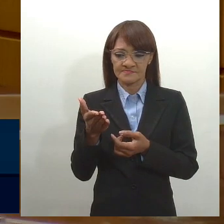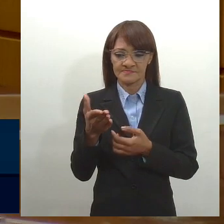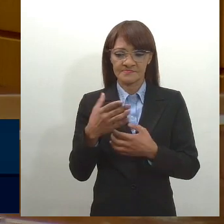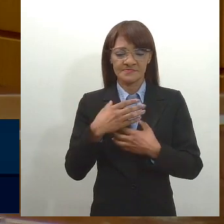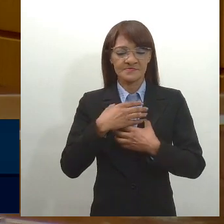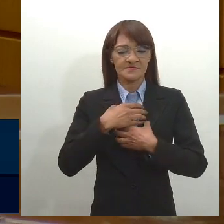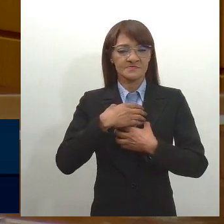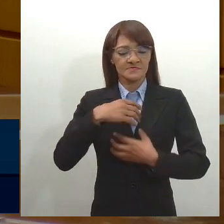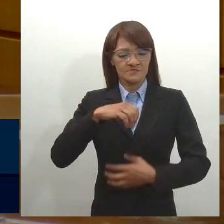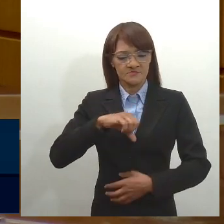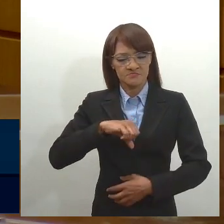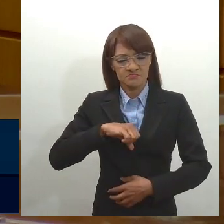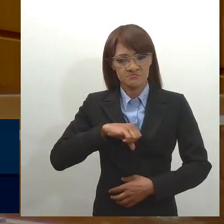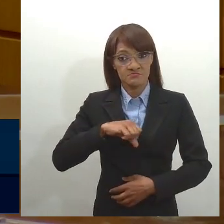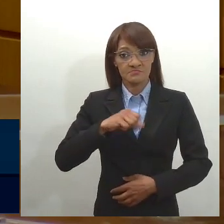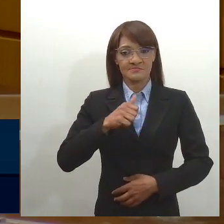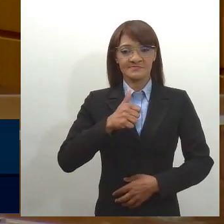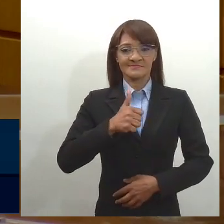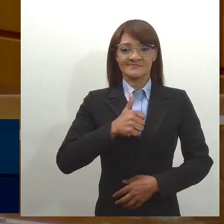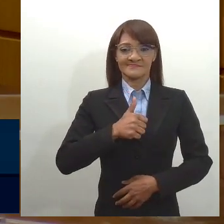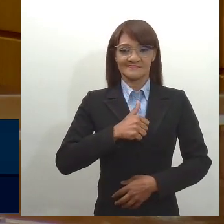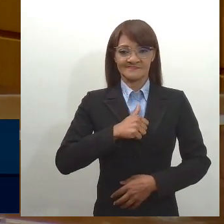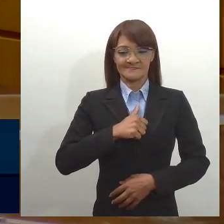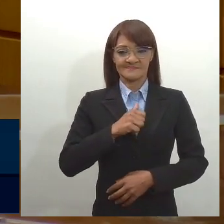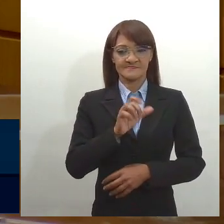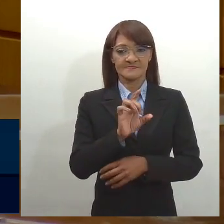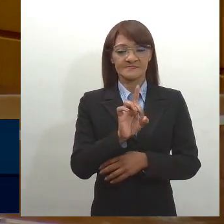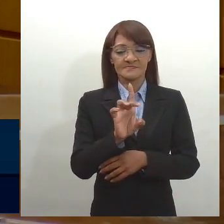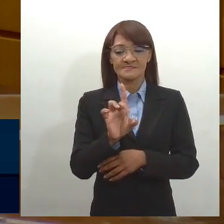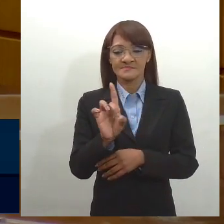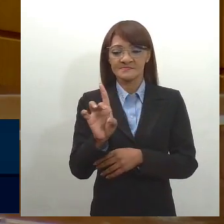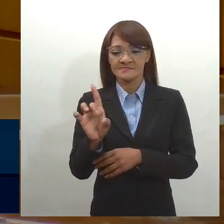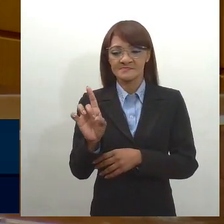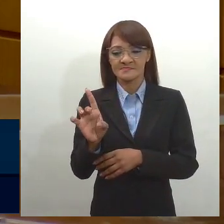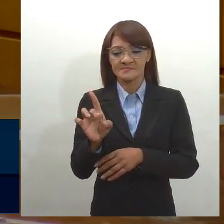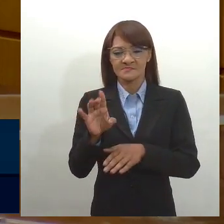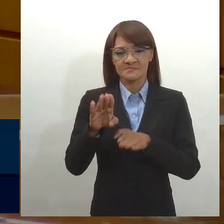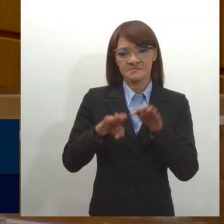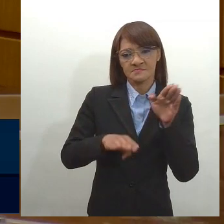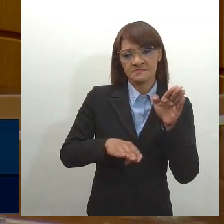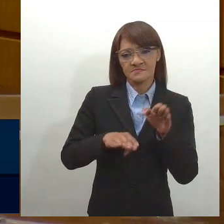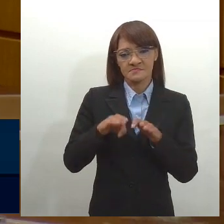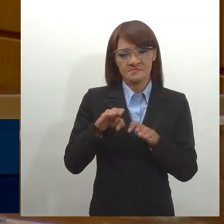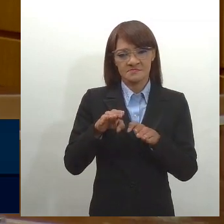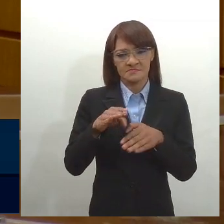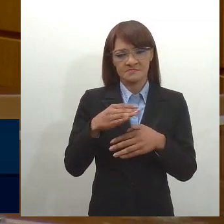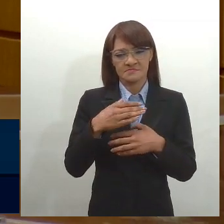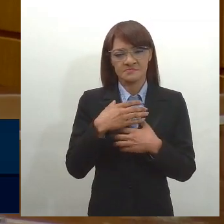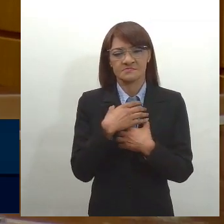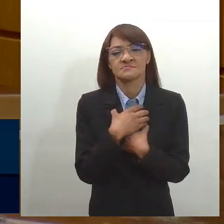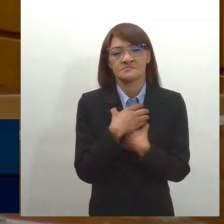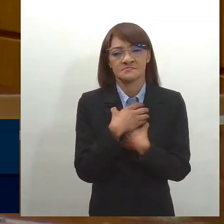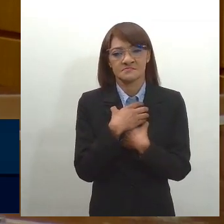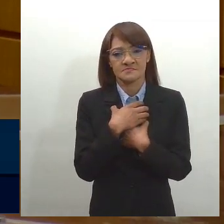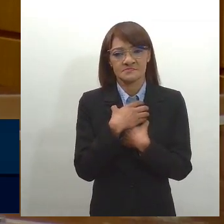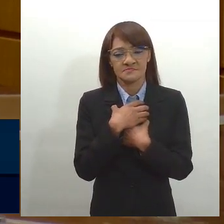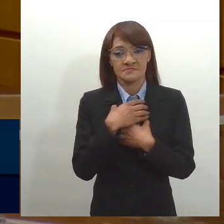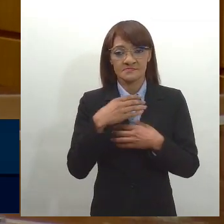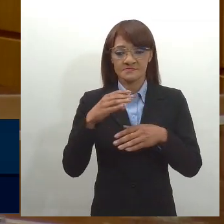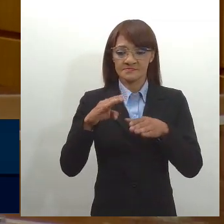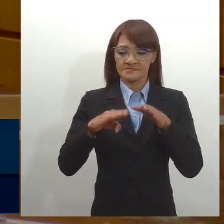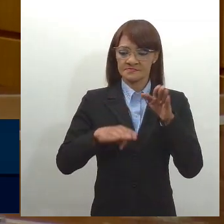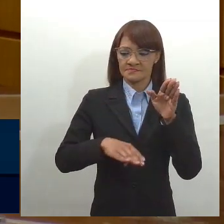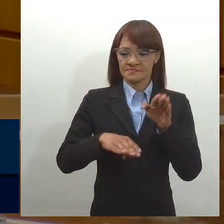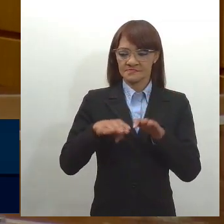de cada um que às vezes se sentiam frustrada, às vezes omitiam o